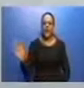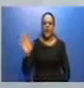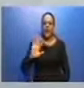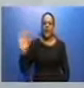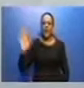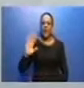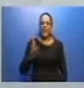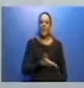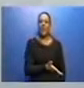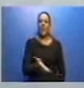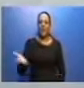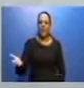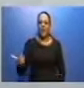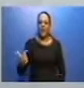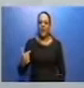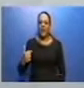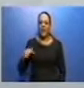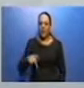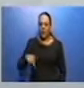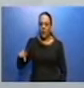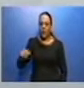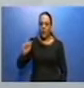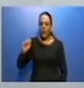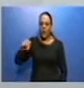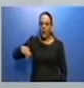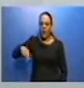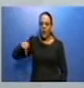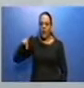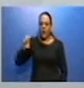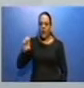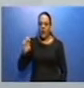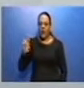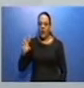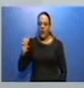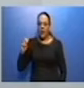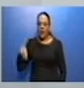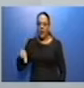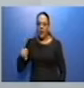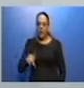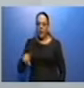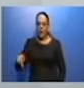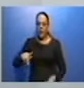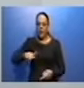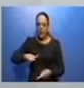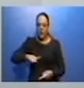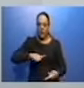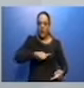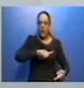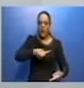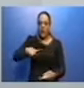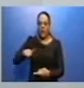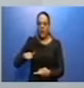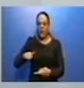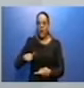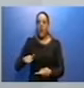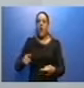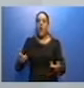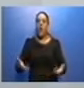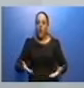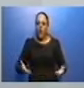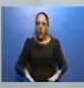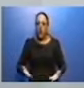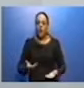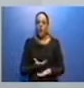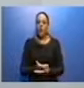Olá pessoal, sou Anderson, professor de Geografia. Na aula de hoje nós vamos continuar aí o estudo do mundo urbano,